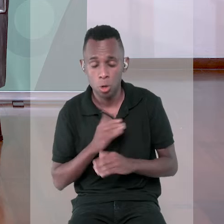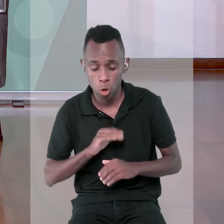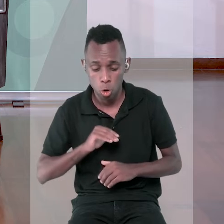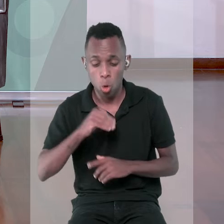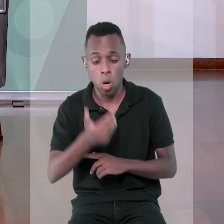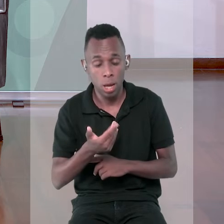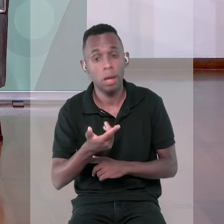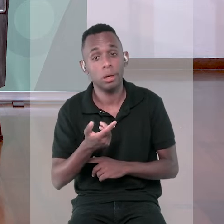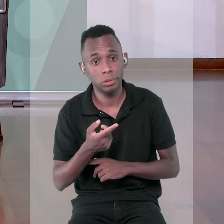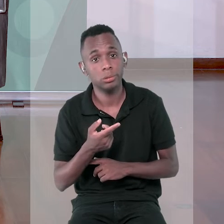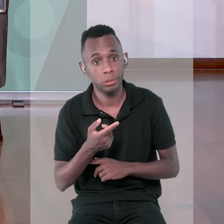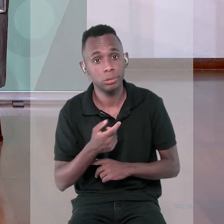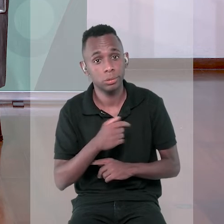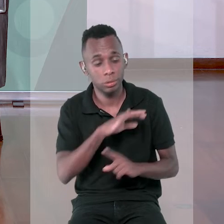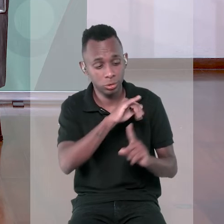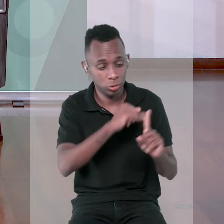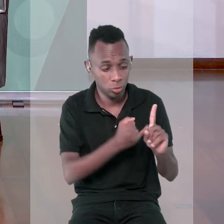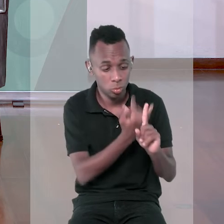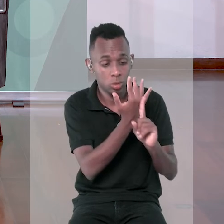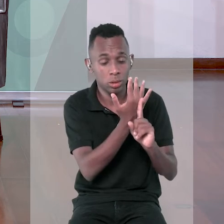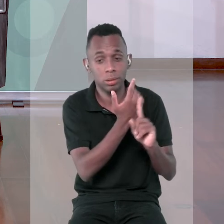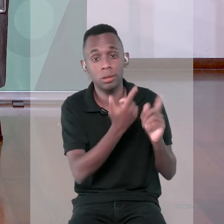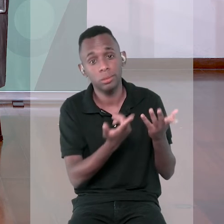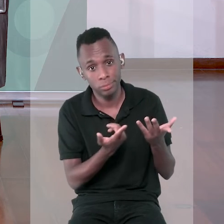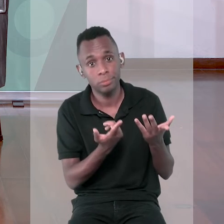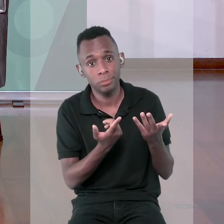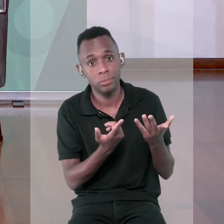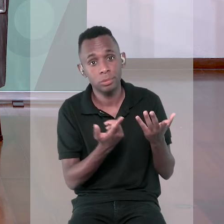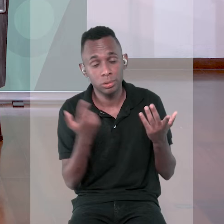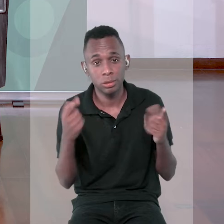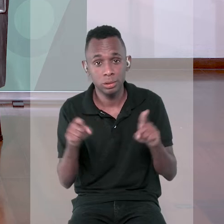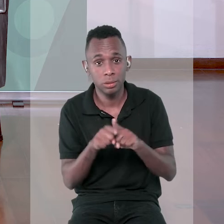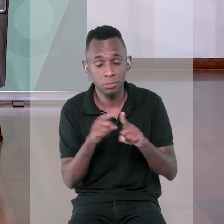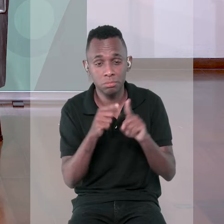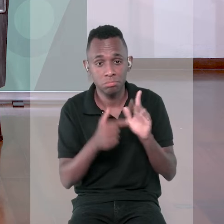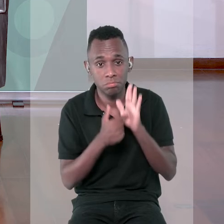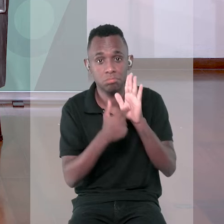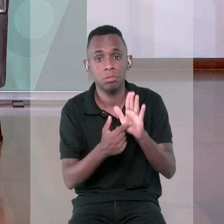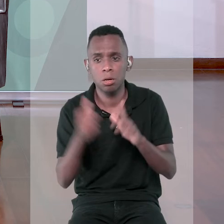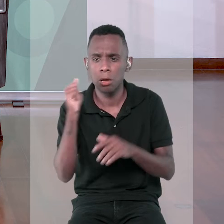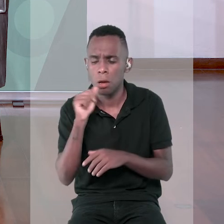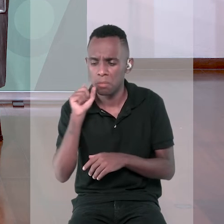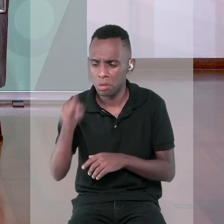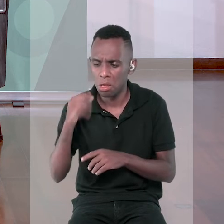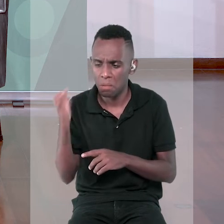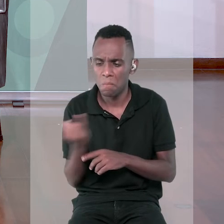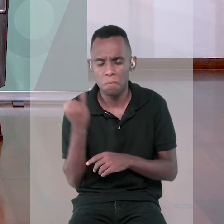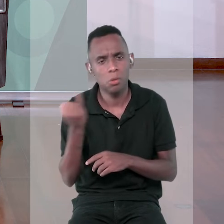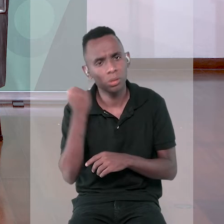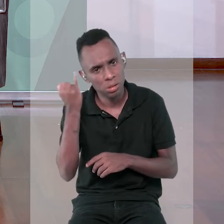também, chamar a Joana d'Arc para a conversa, para ela iluminar e chamar a atenção para essa mulher tão